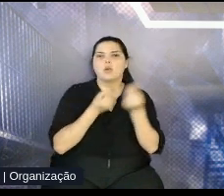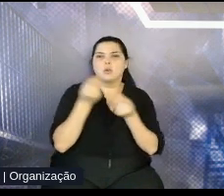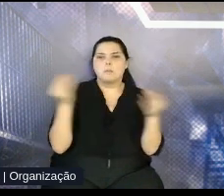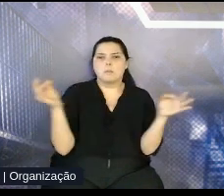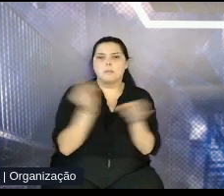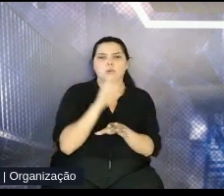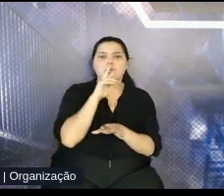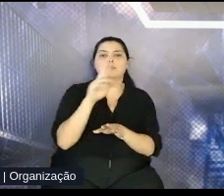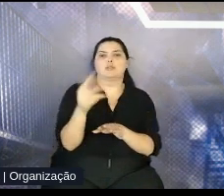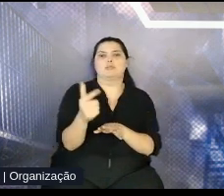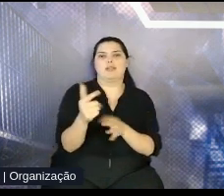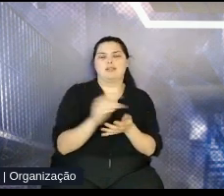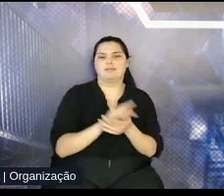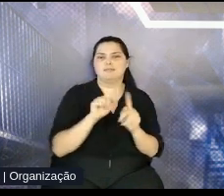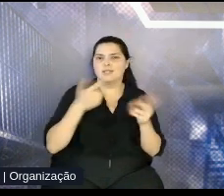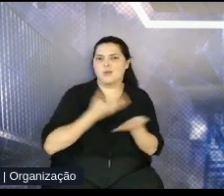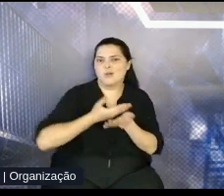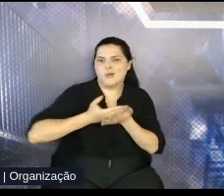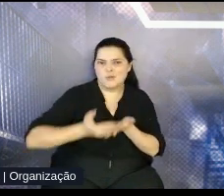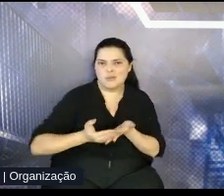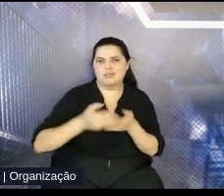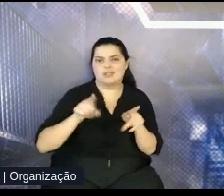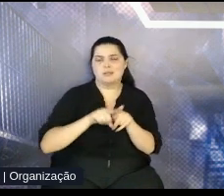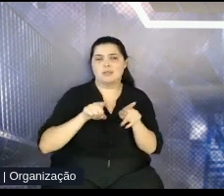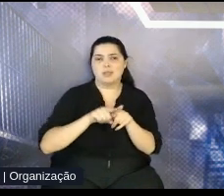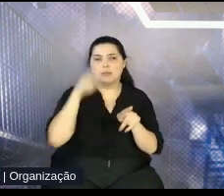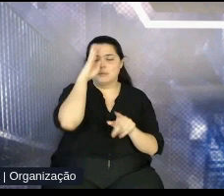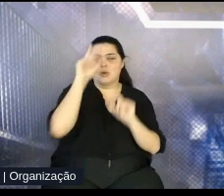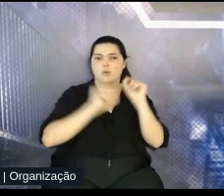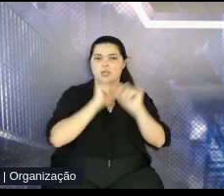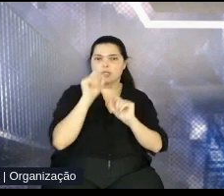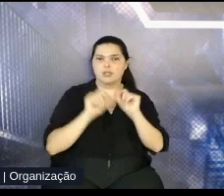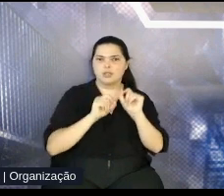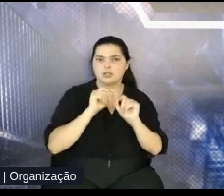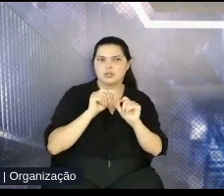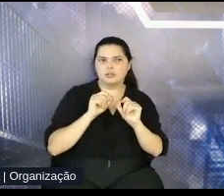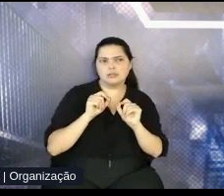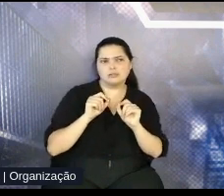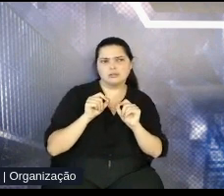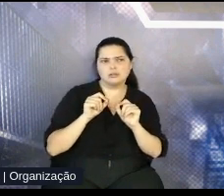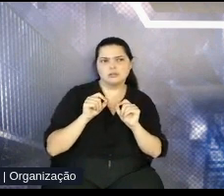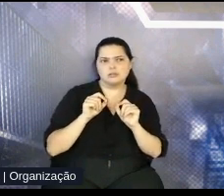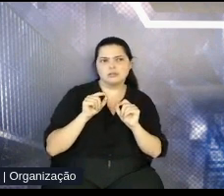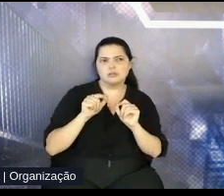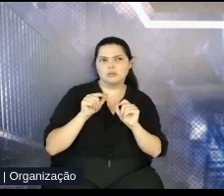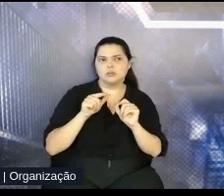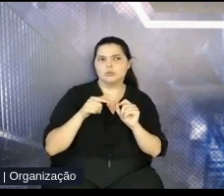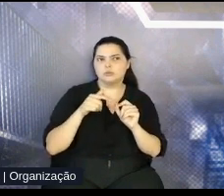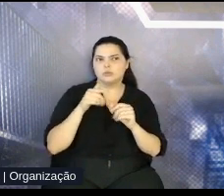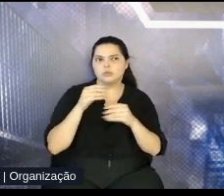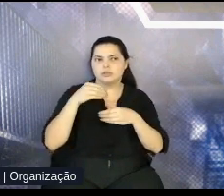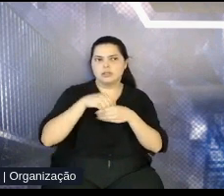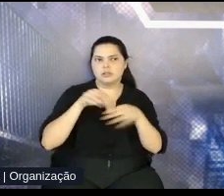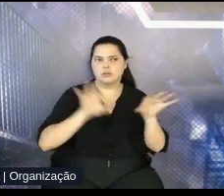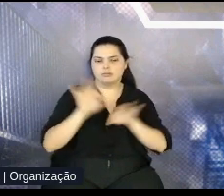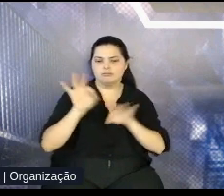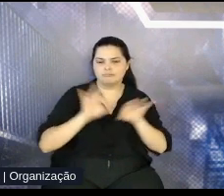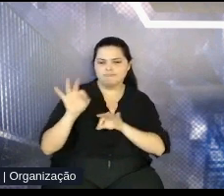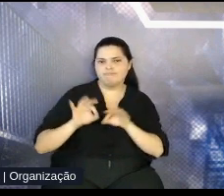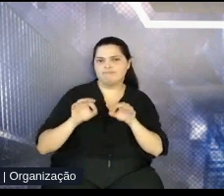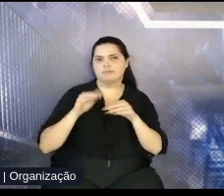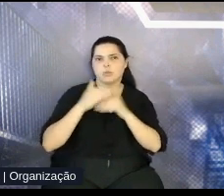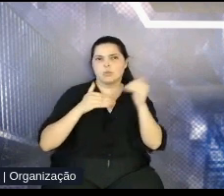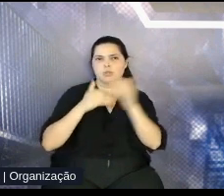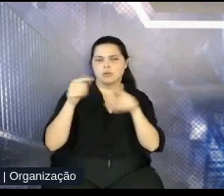é um bom começo, principalmente se você não está se preocupando com nada ali dentro da construção da aplicação que você está montando,